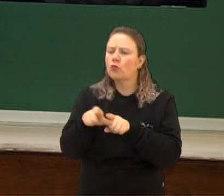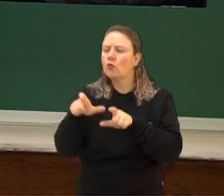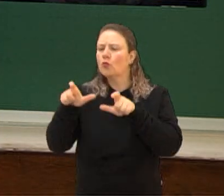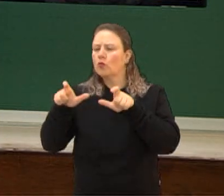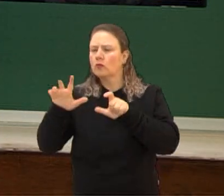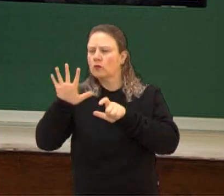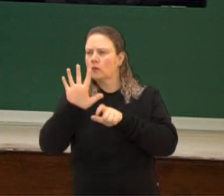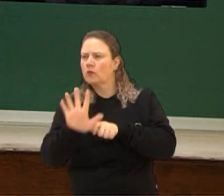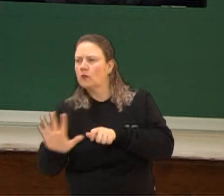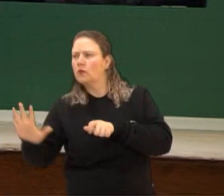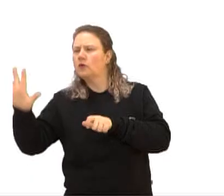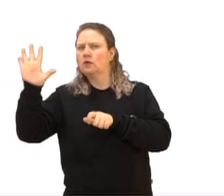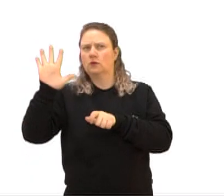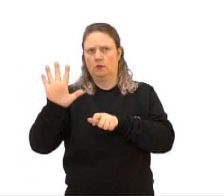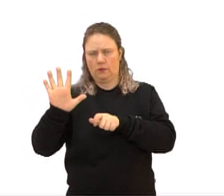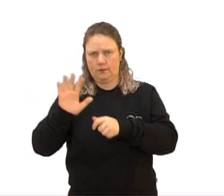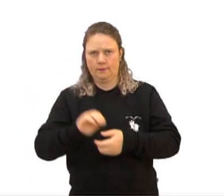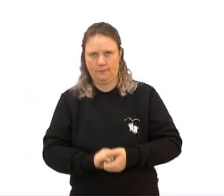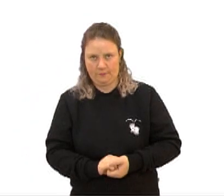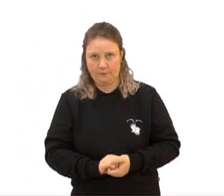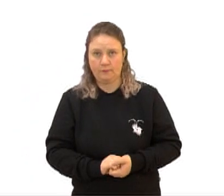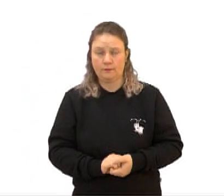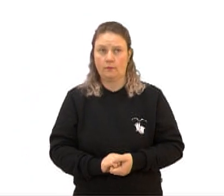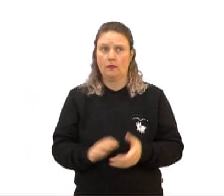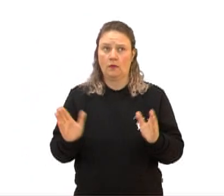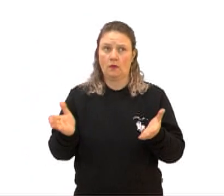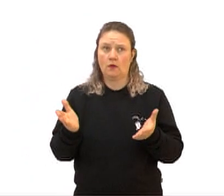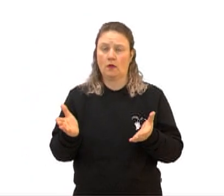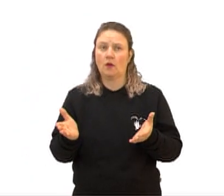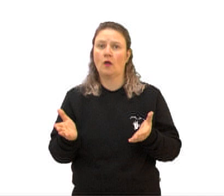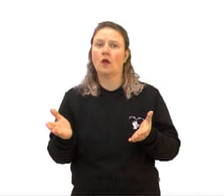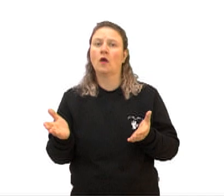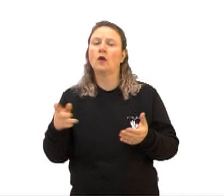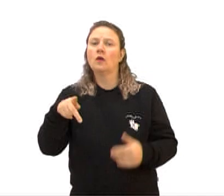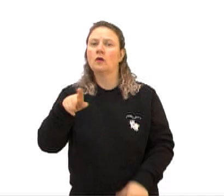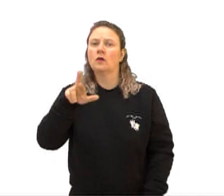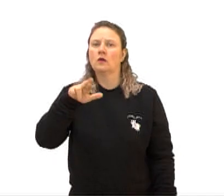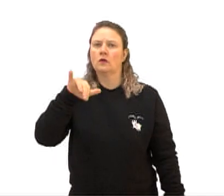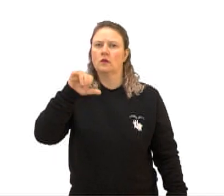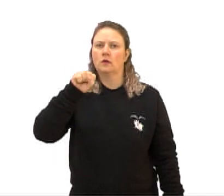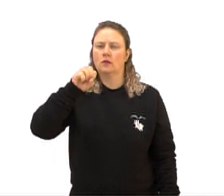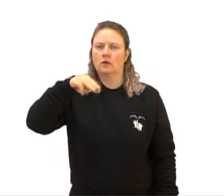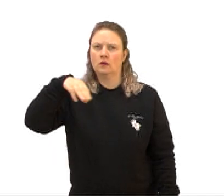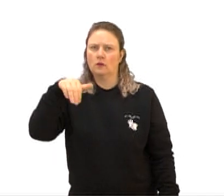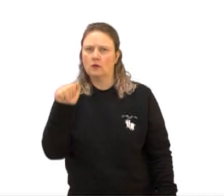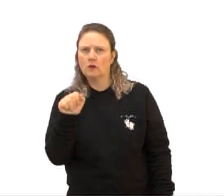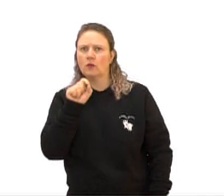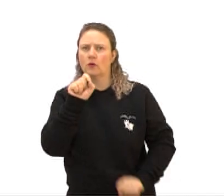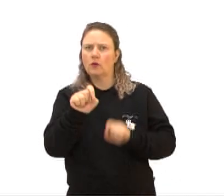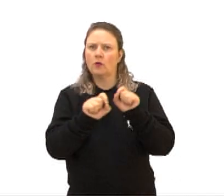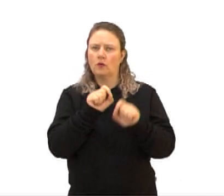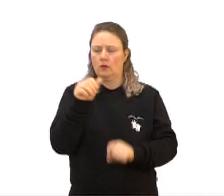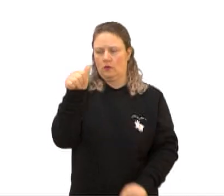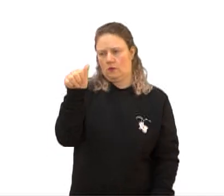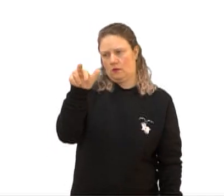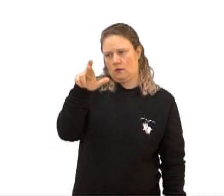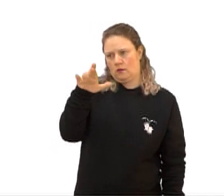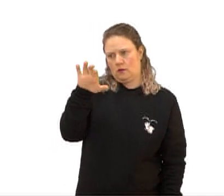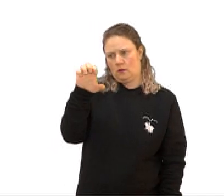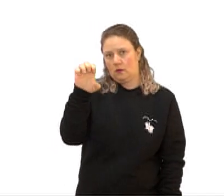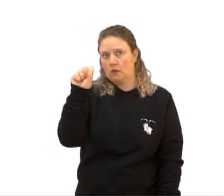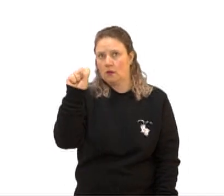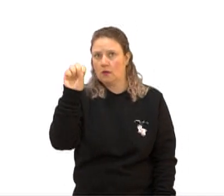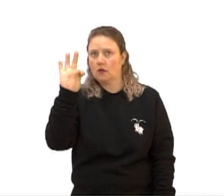esse sólido geométrico. Então, é dado um prisma pentagonal regular, no qual a aresta da base mede